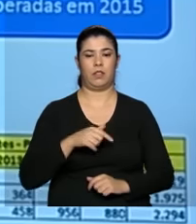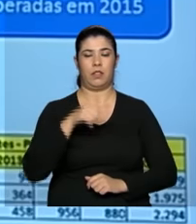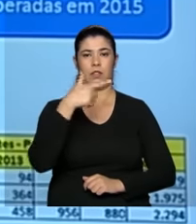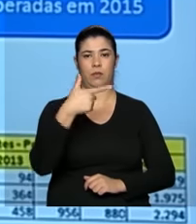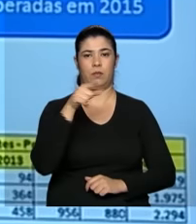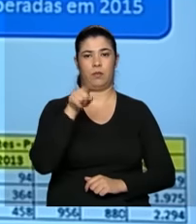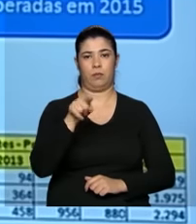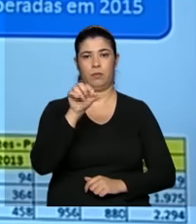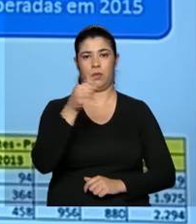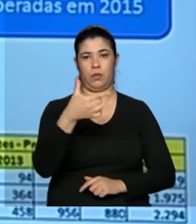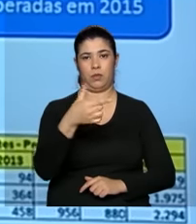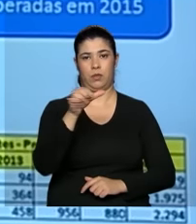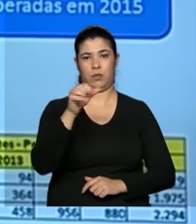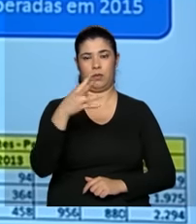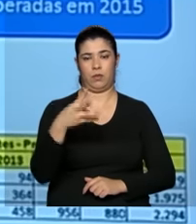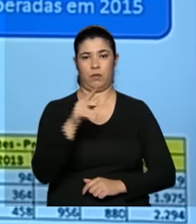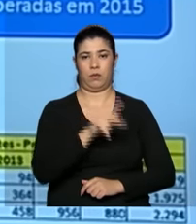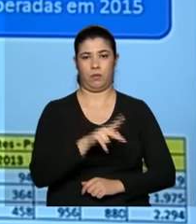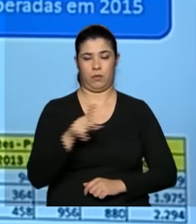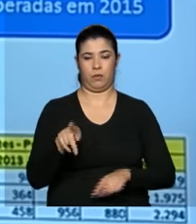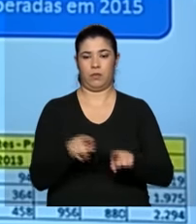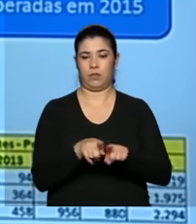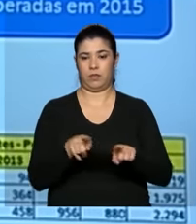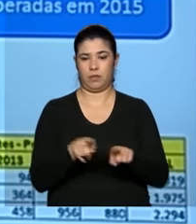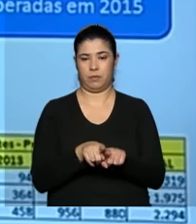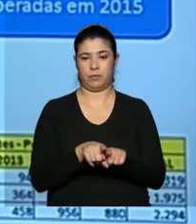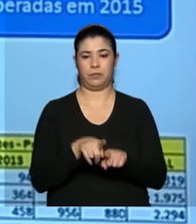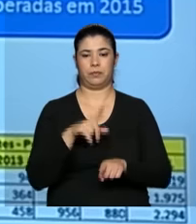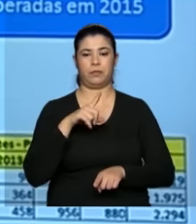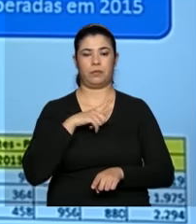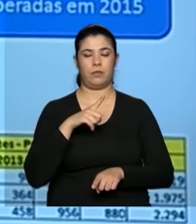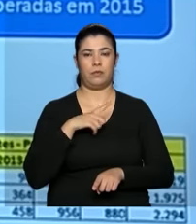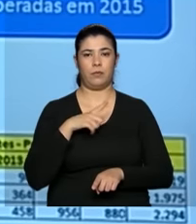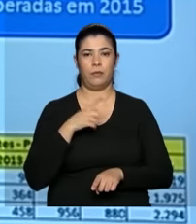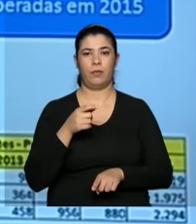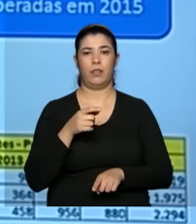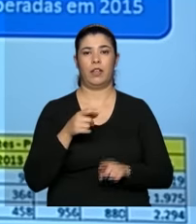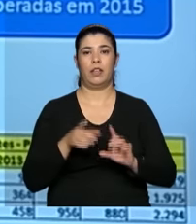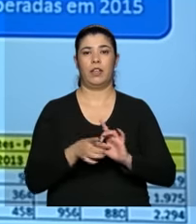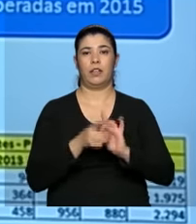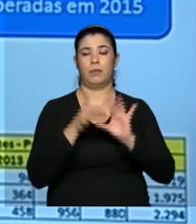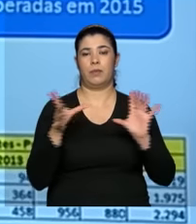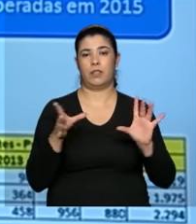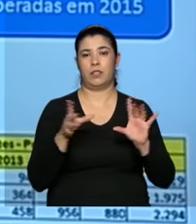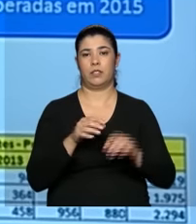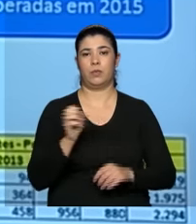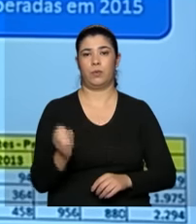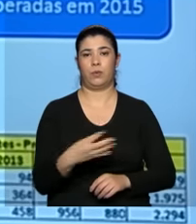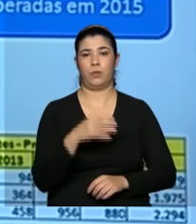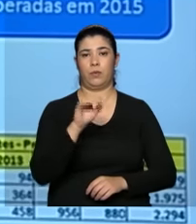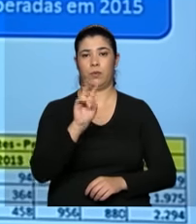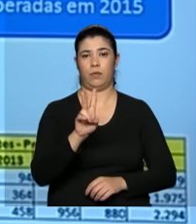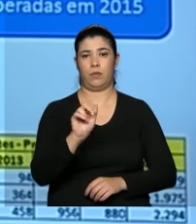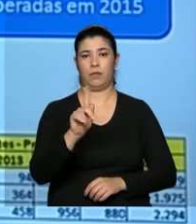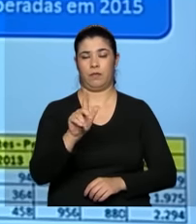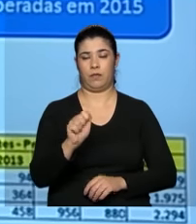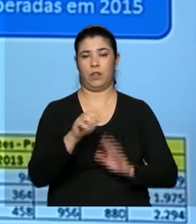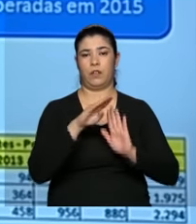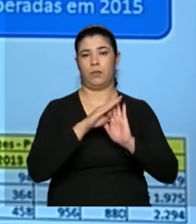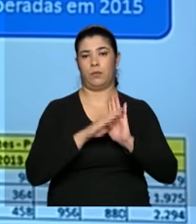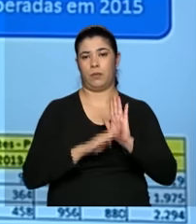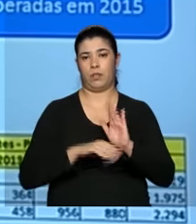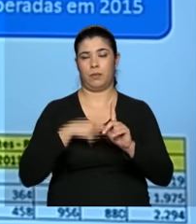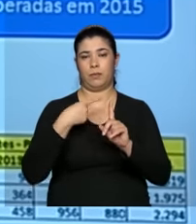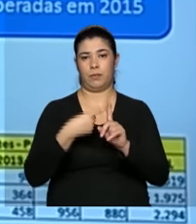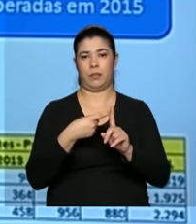2.294 docentes foram, vagas de docentes foram liberadas, novas vagas, a partir do programa Mais